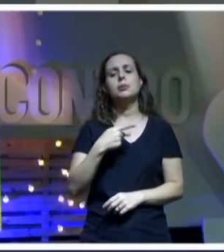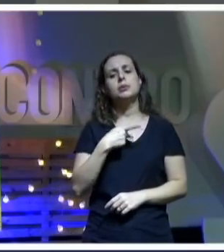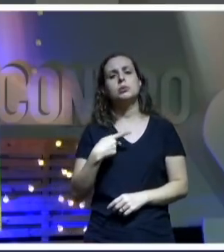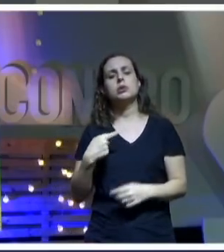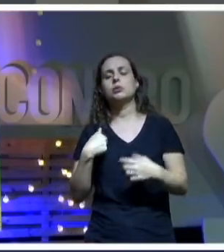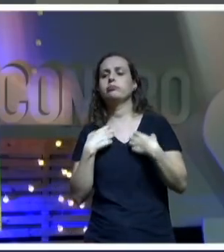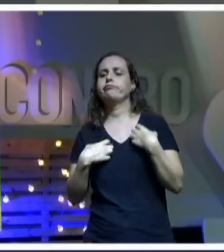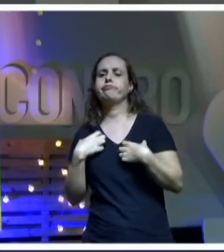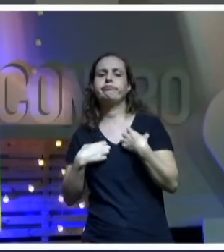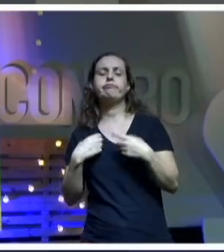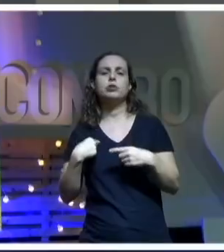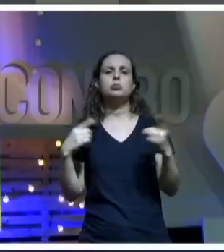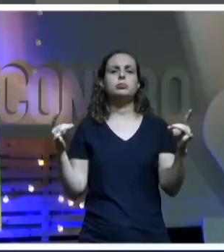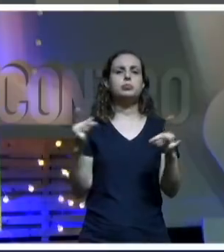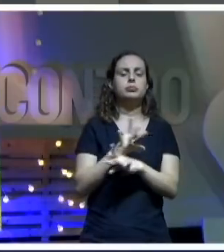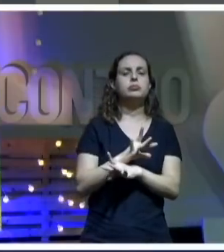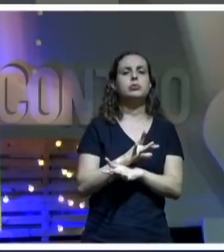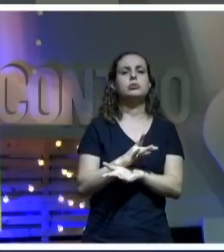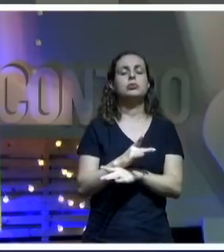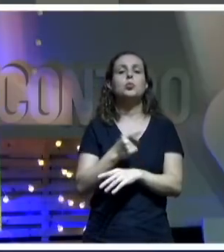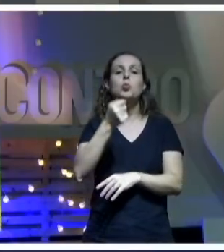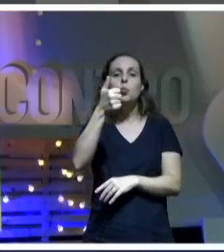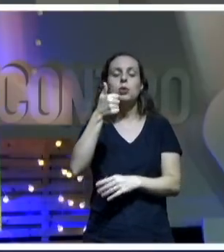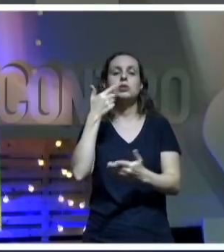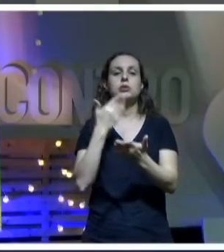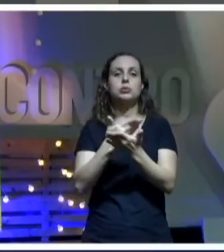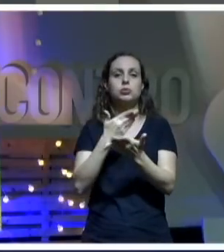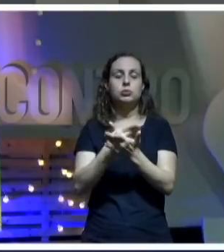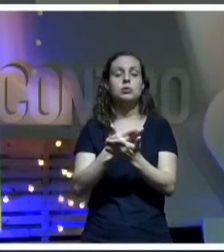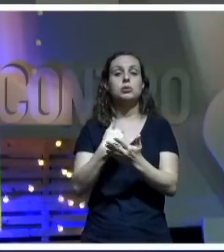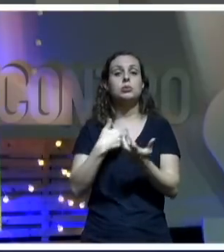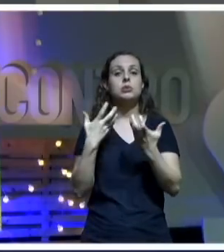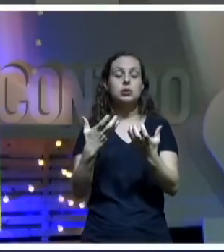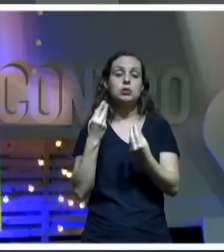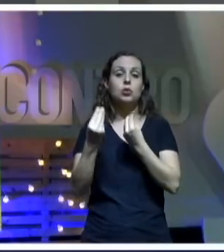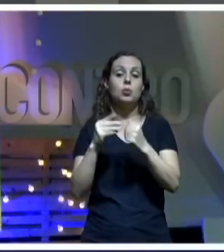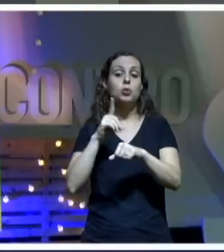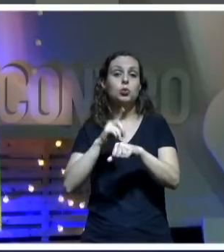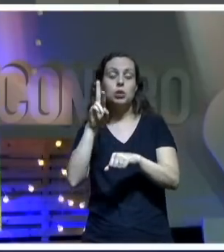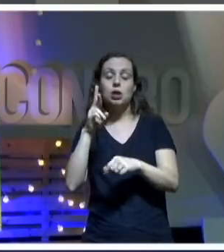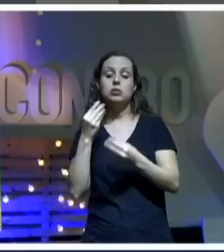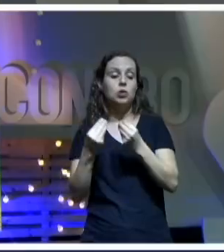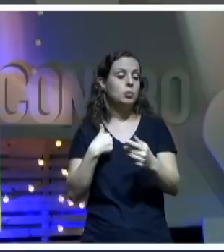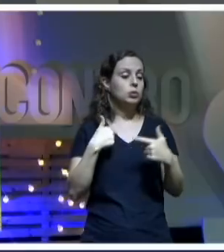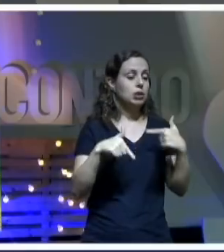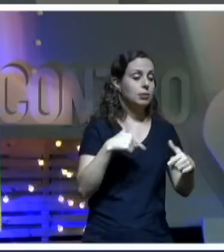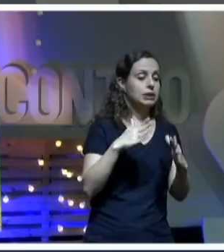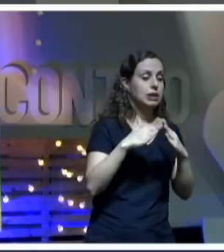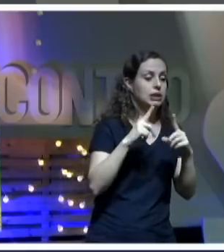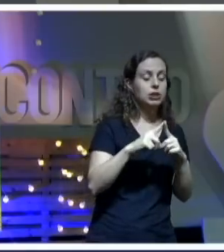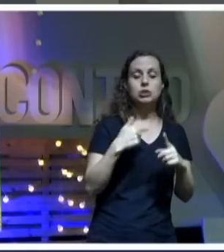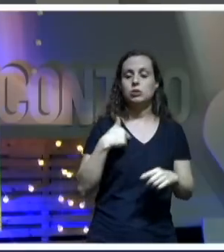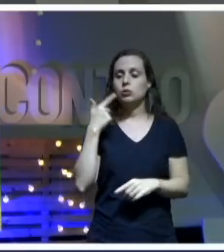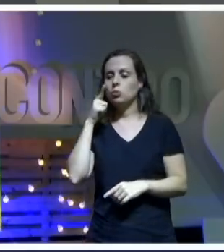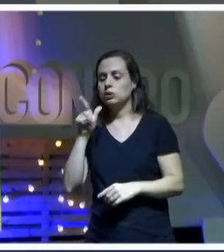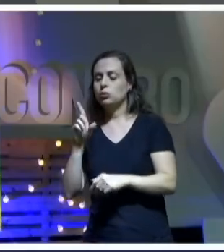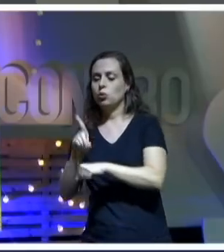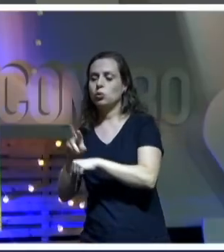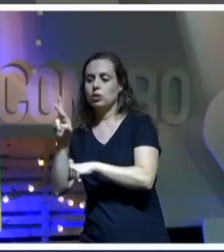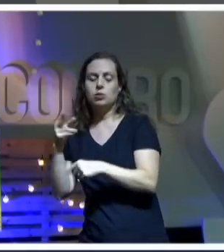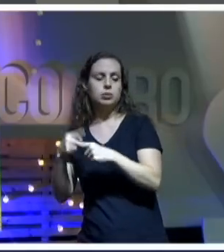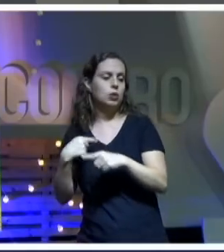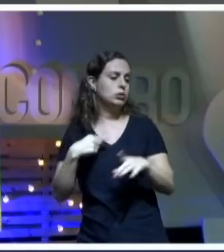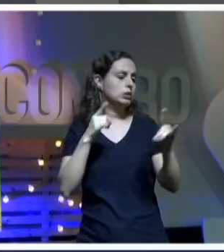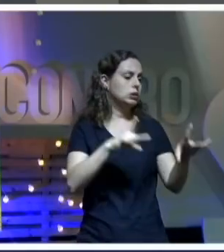estou terminando os estudos eu queria muito me candidatar um doutorado ou então vou trabalhar na igreja eu estou desesperado de não conseguir me candidatar ao doutorado porque